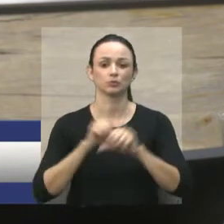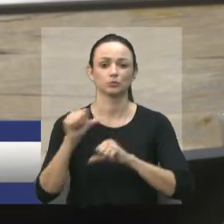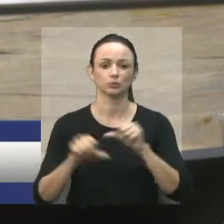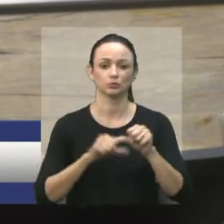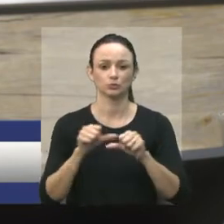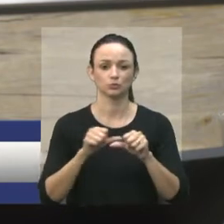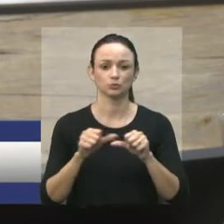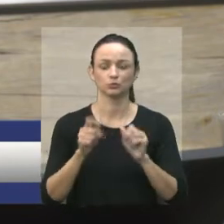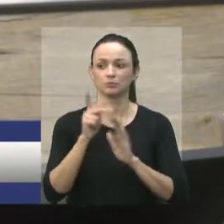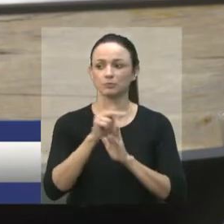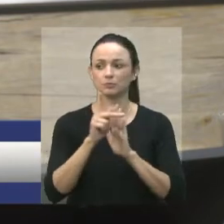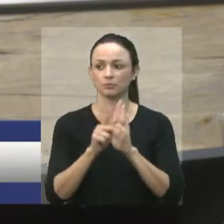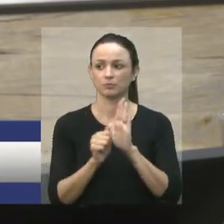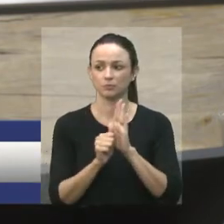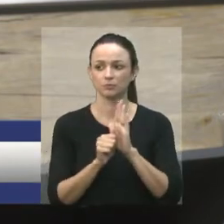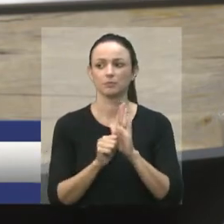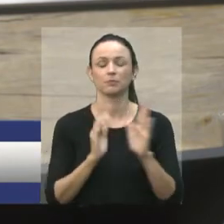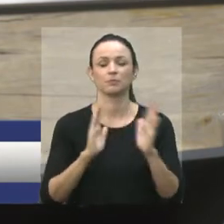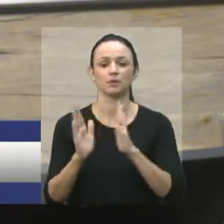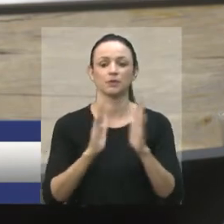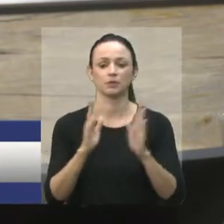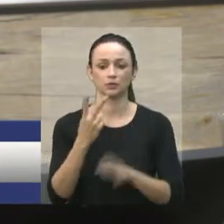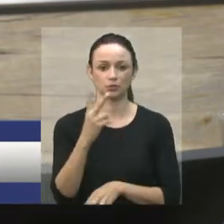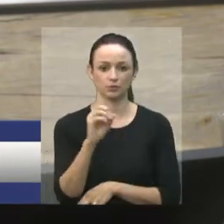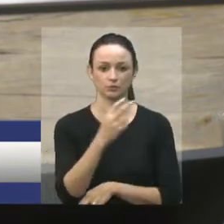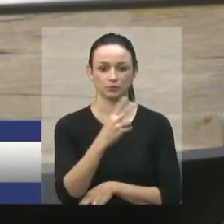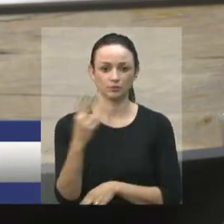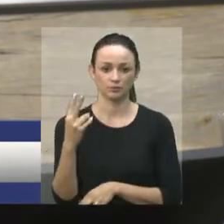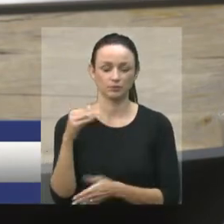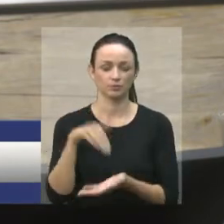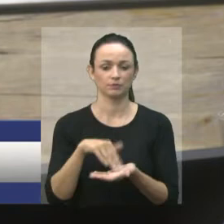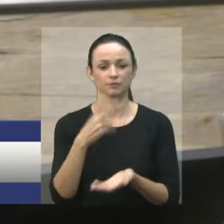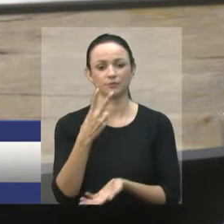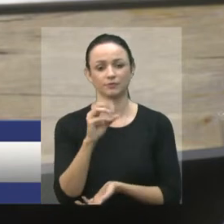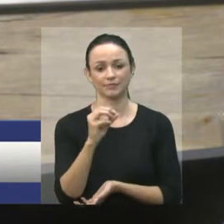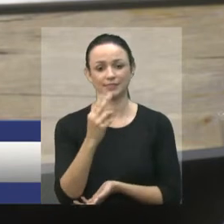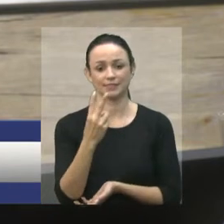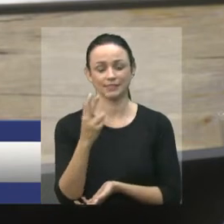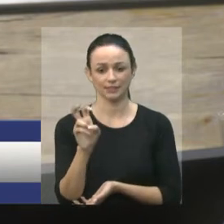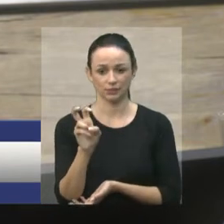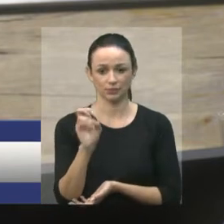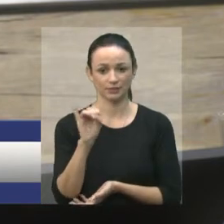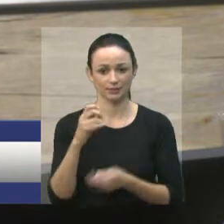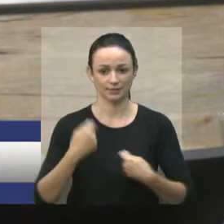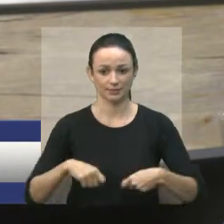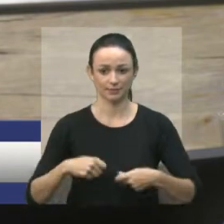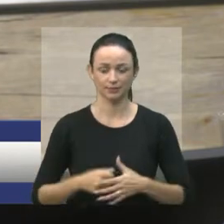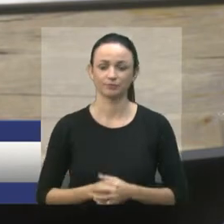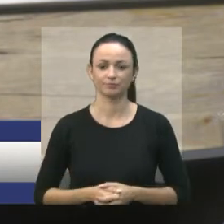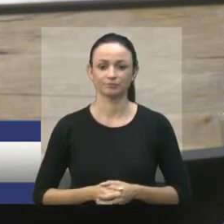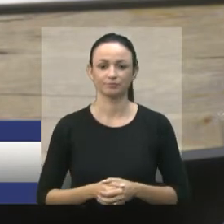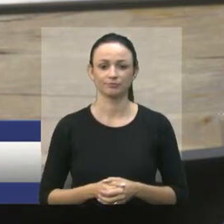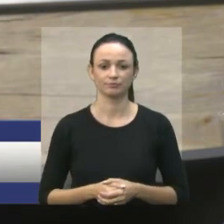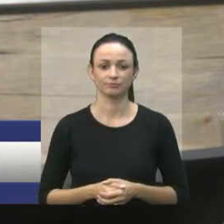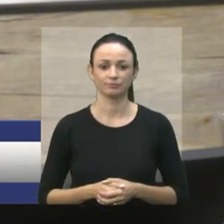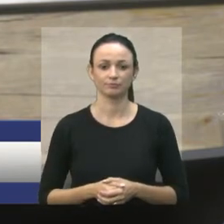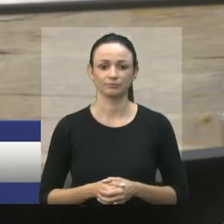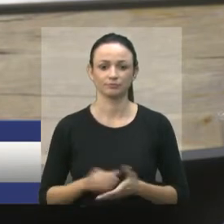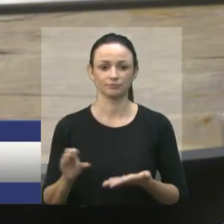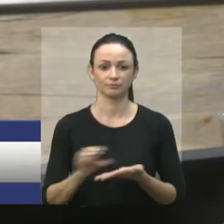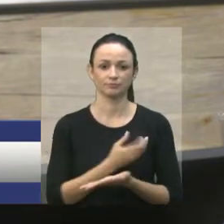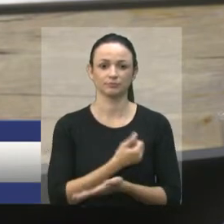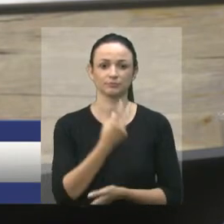no plano plurianual para o período de 2022 a 2025, se necessárias.